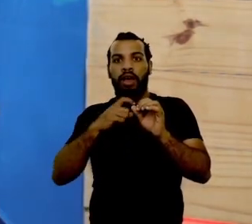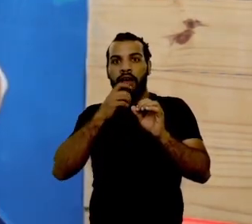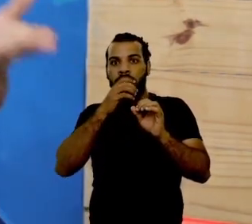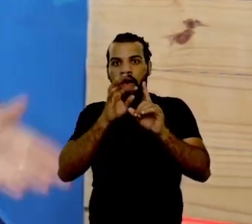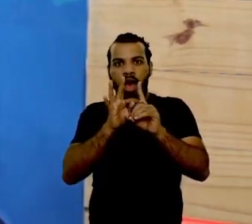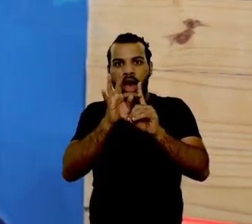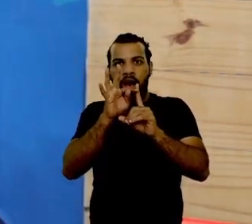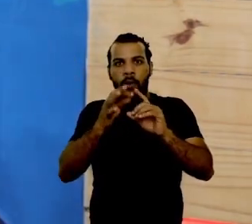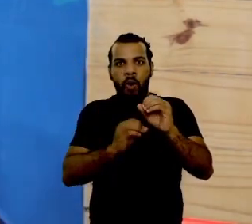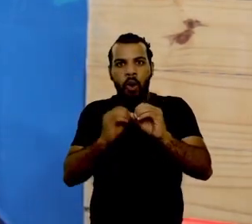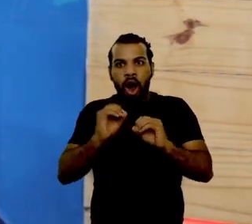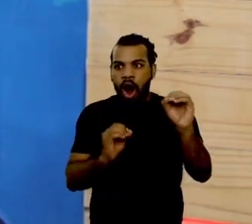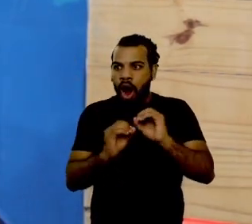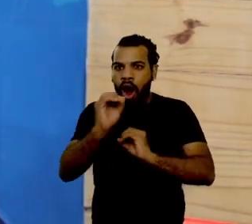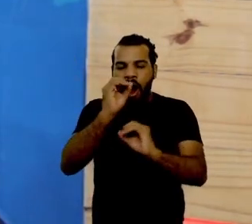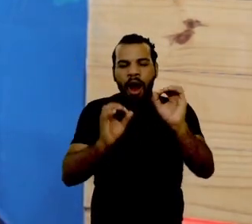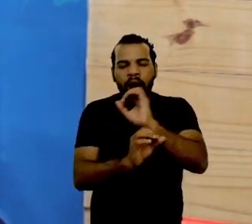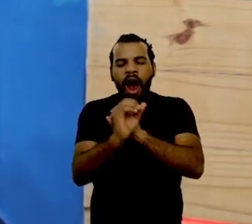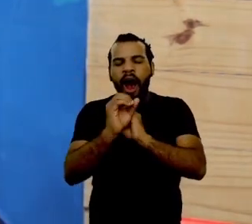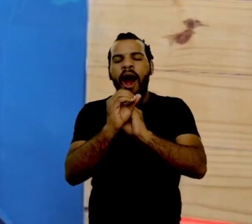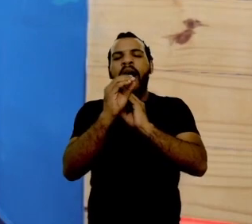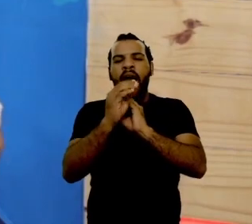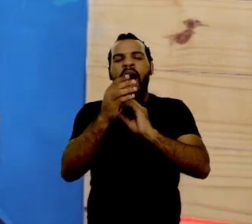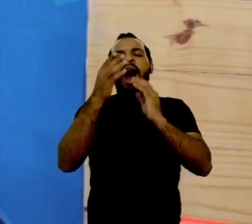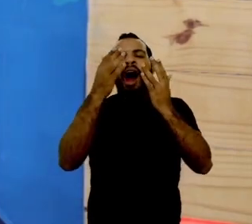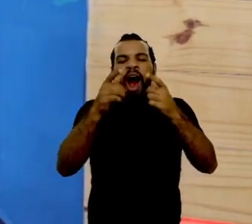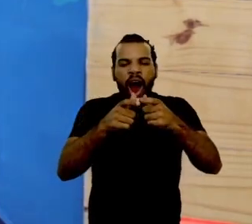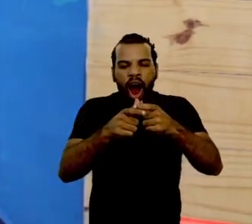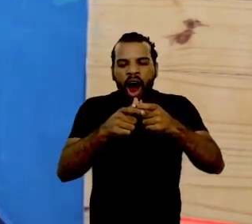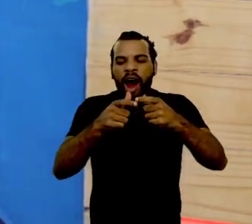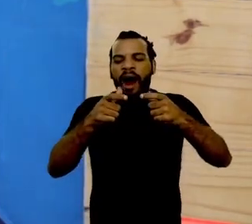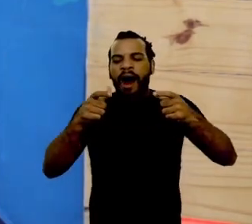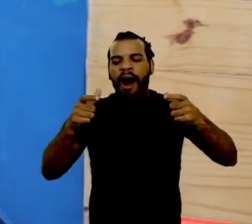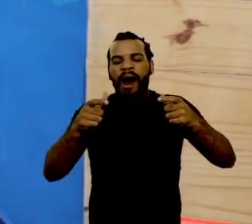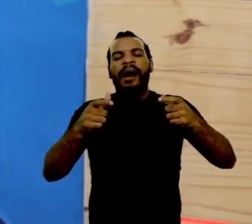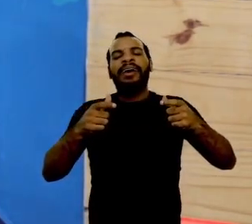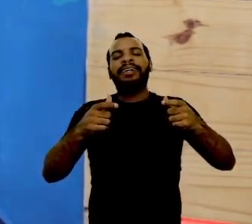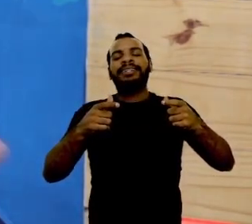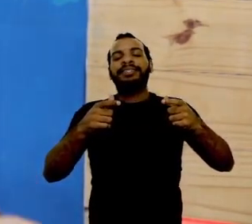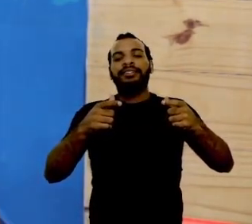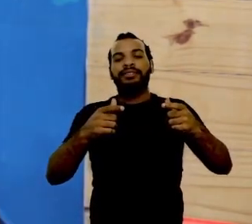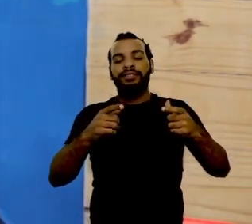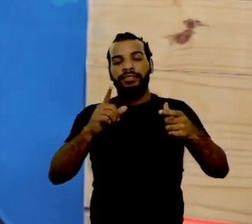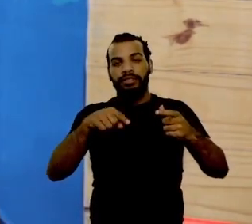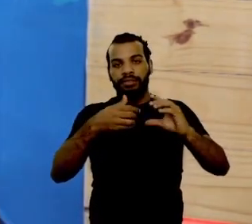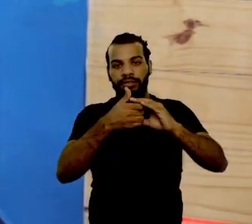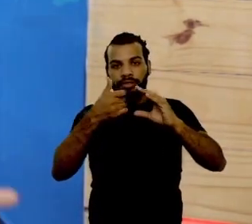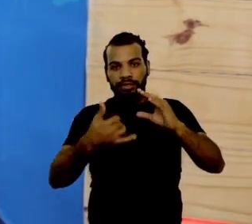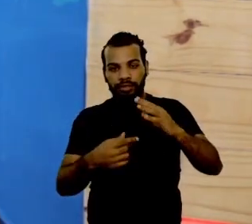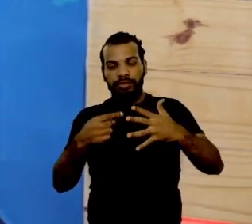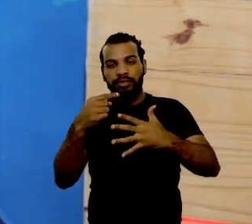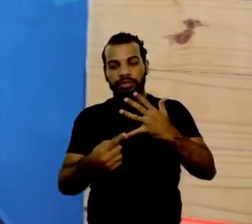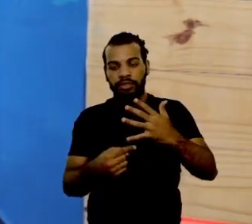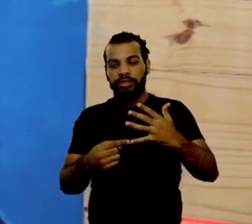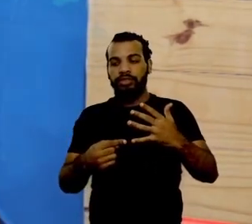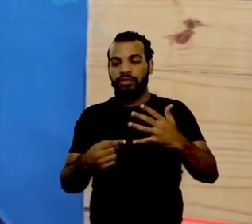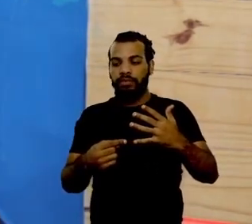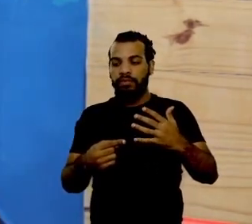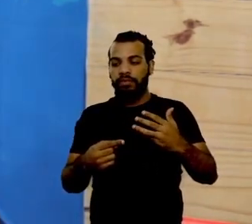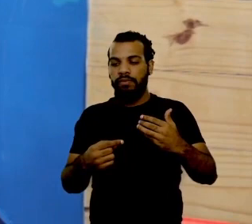aumento nas suas dimensões. Esse aumento nas suas dimensões caracteriza o que nós chamamos